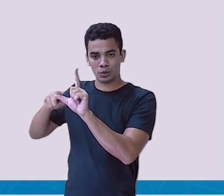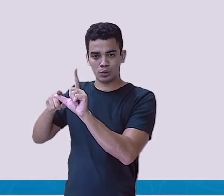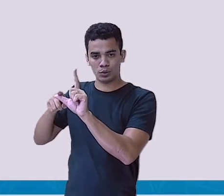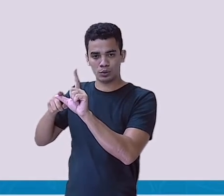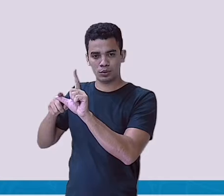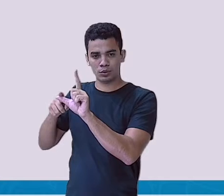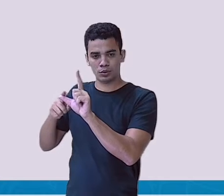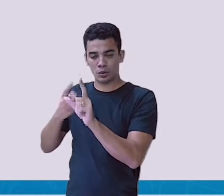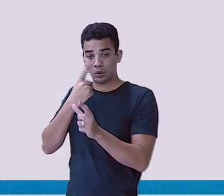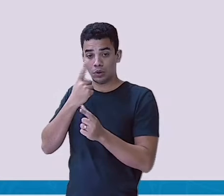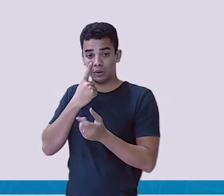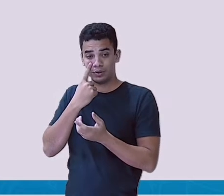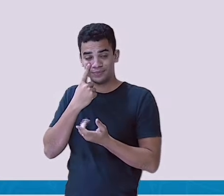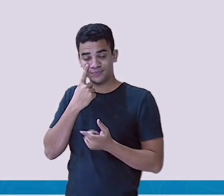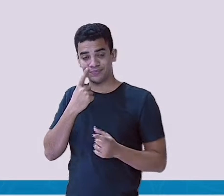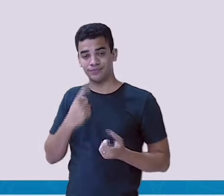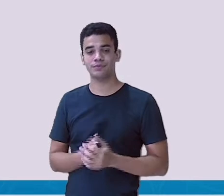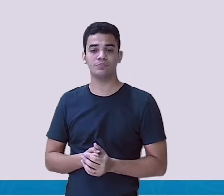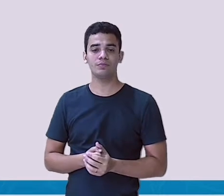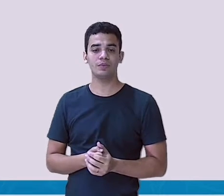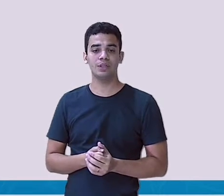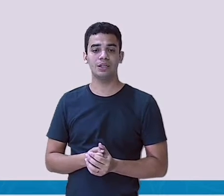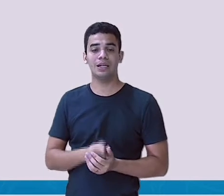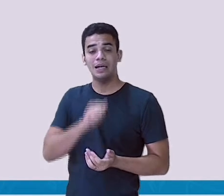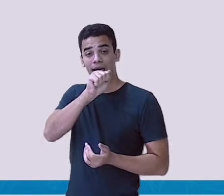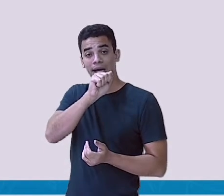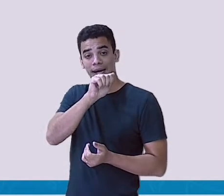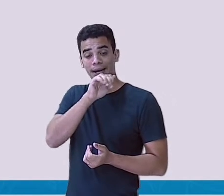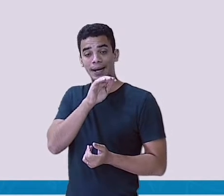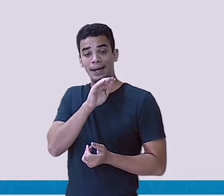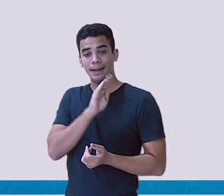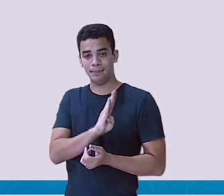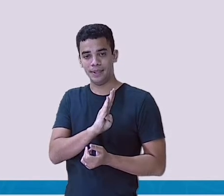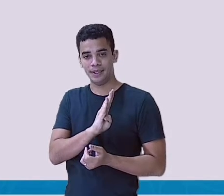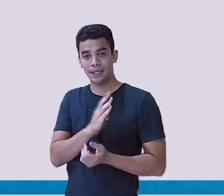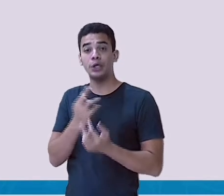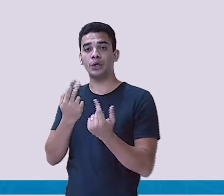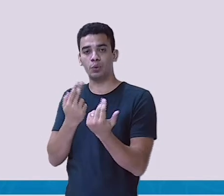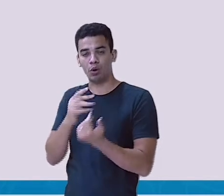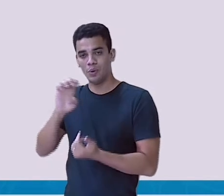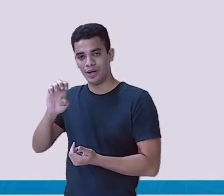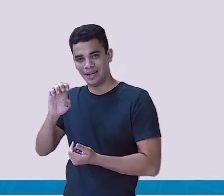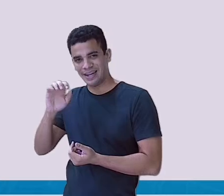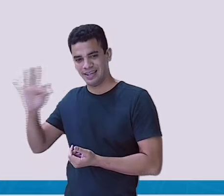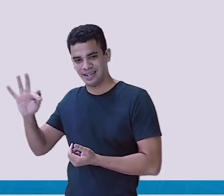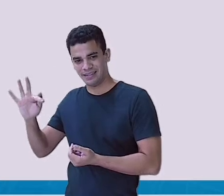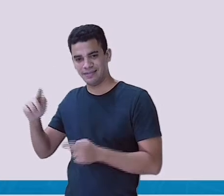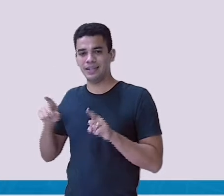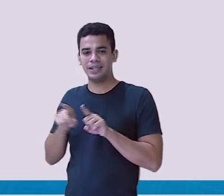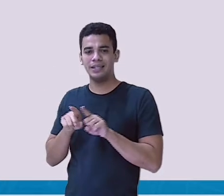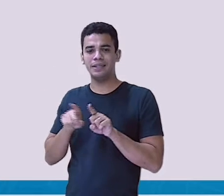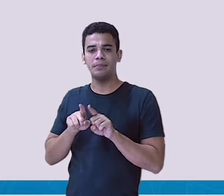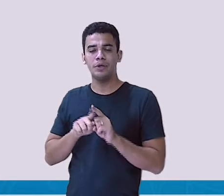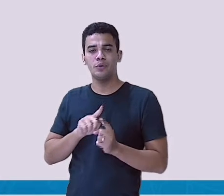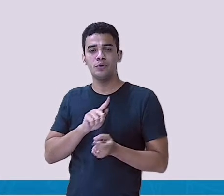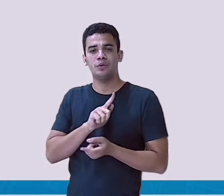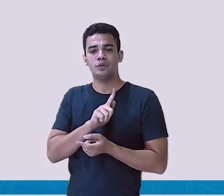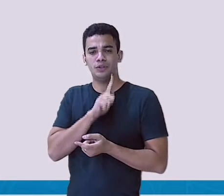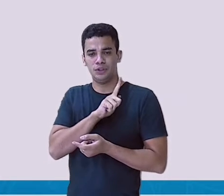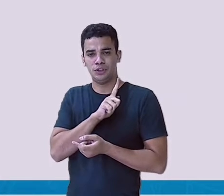é congruente ao lado FE e o ângulo GFE é